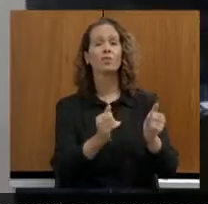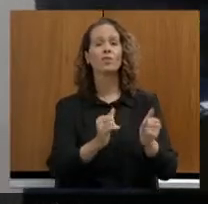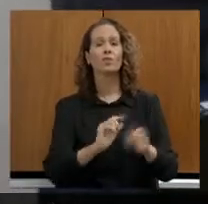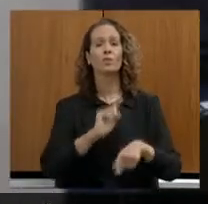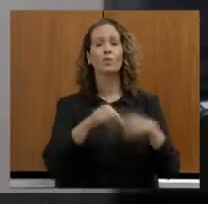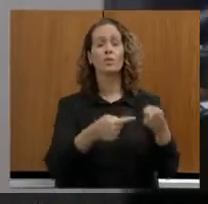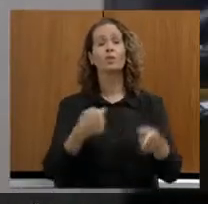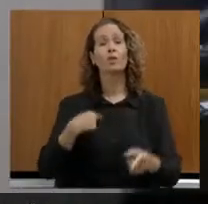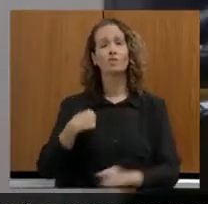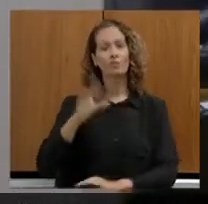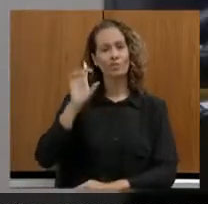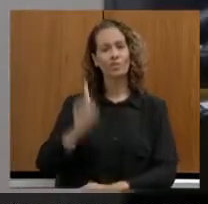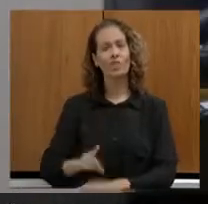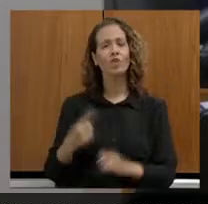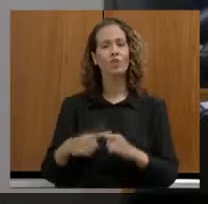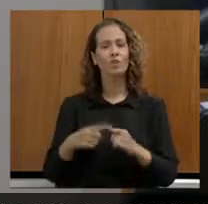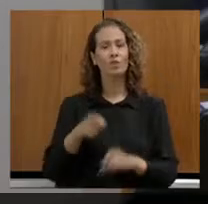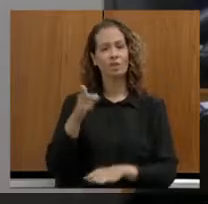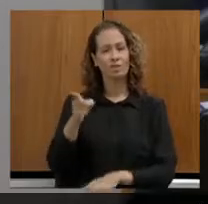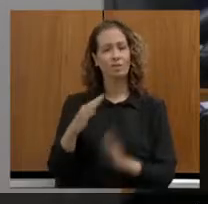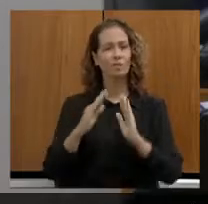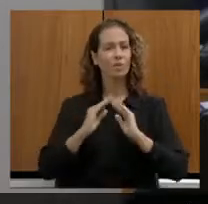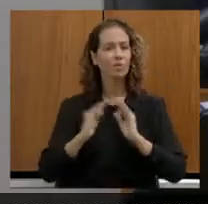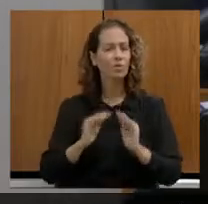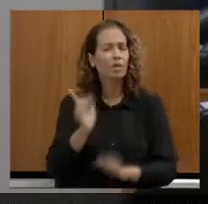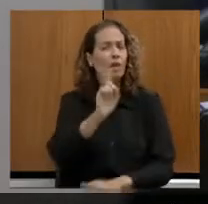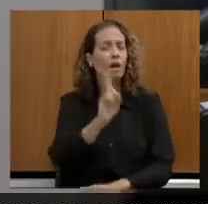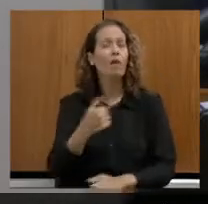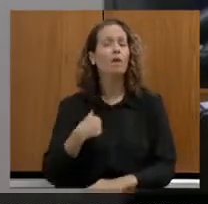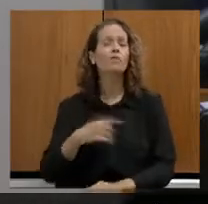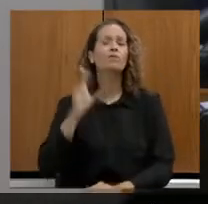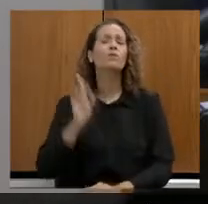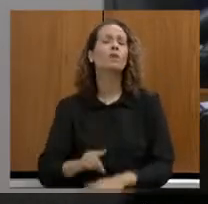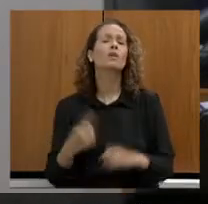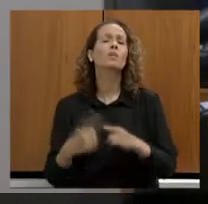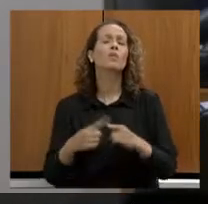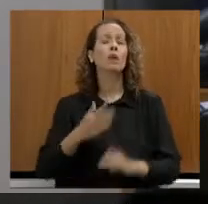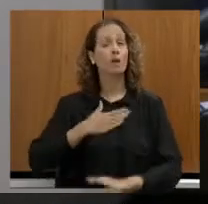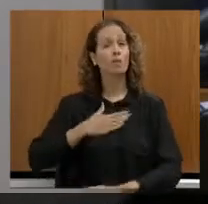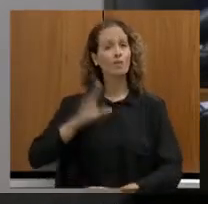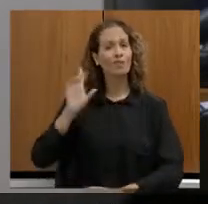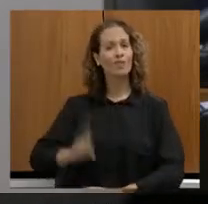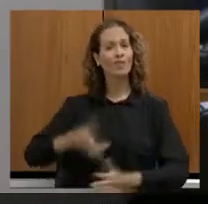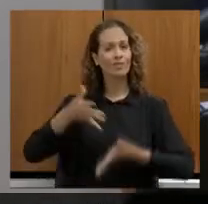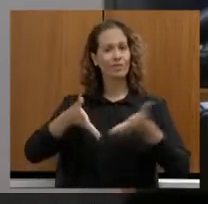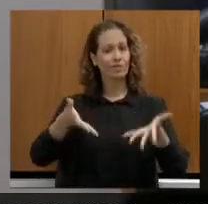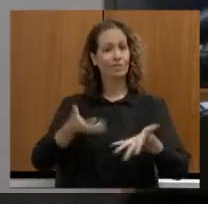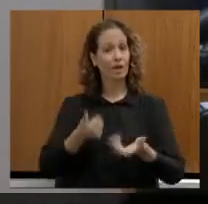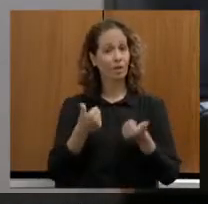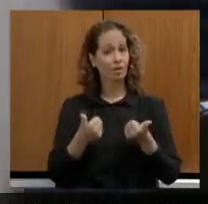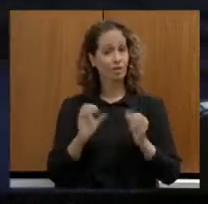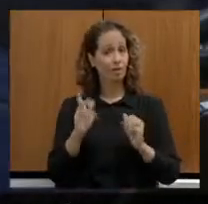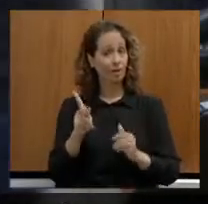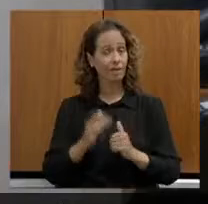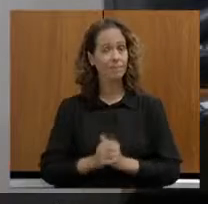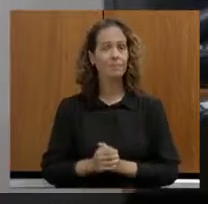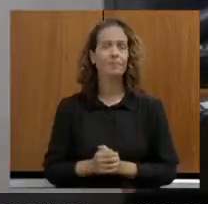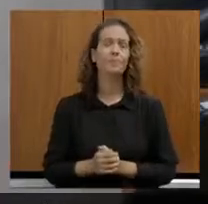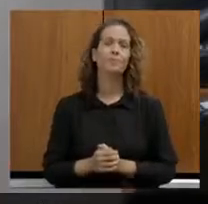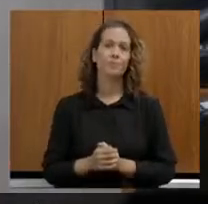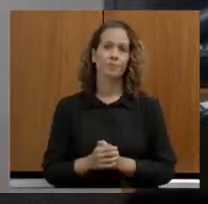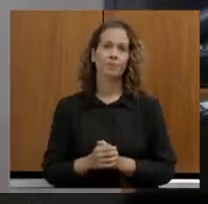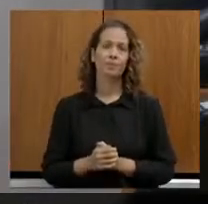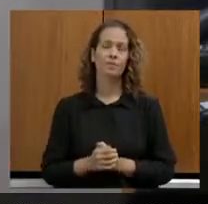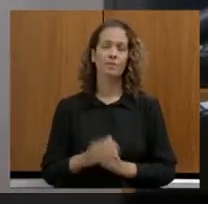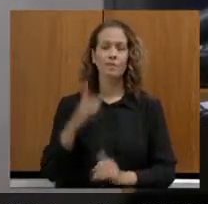tinha que ter o direito a palavra não porque o Senhor pediu eu tinha que ter direito a palavra porque era o meu direito de falo bem Beatriz